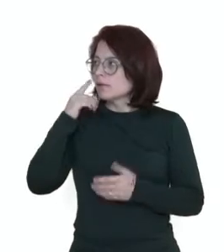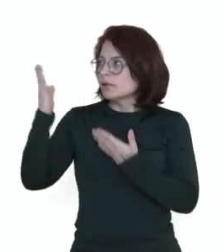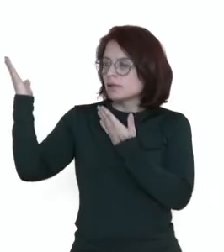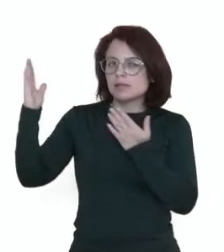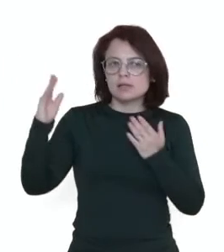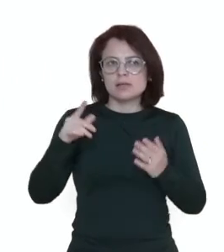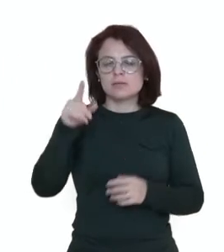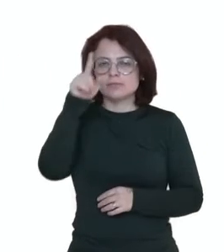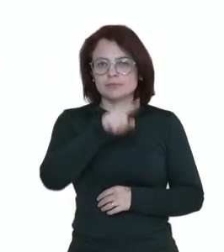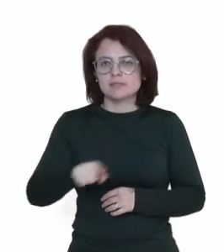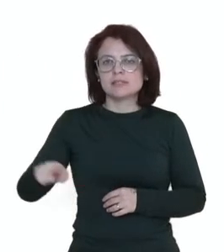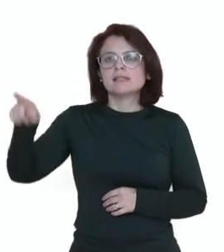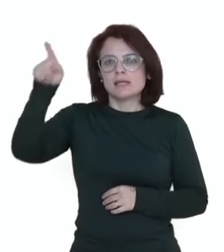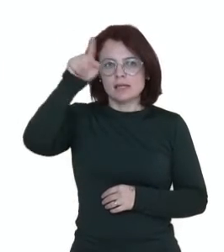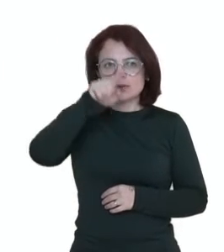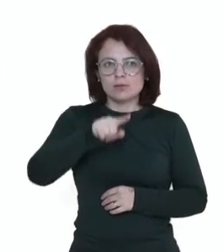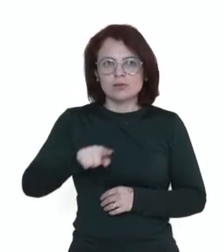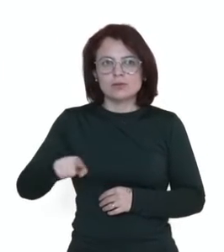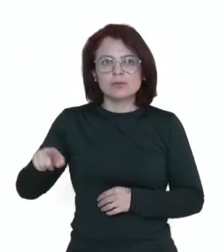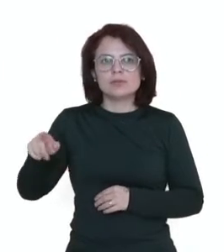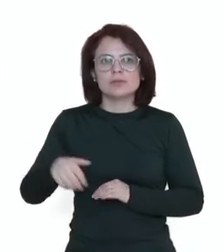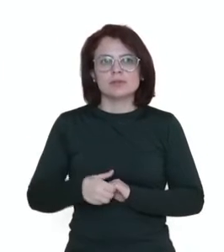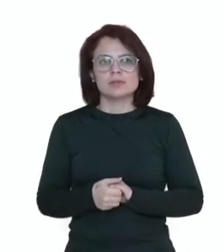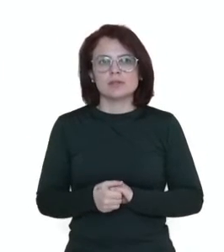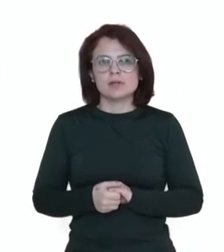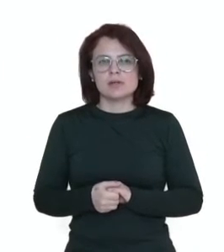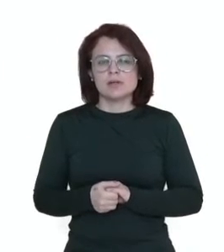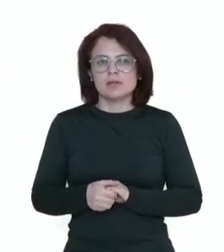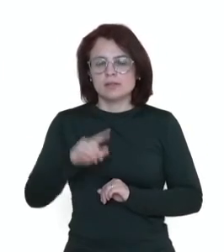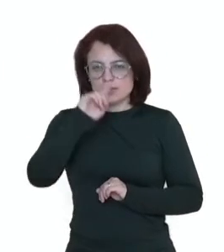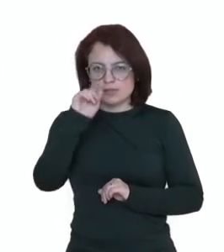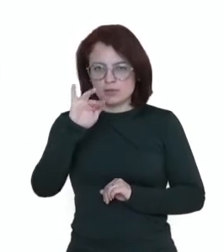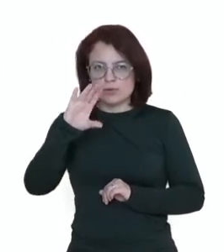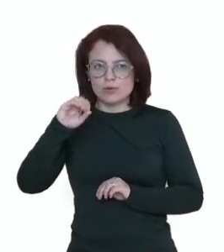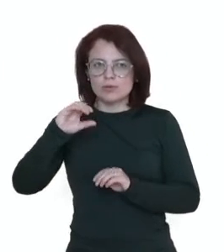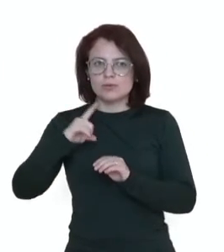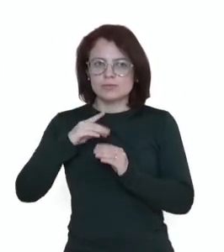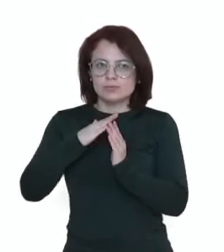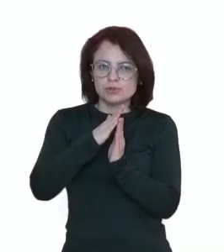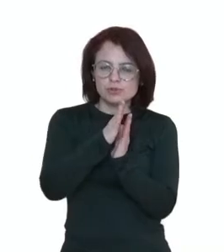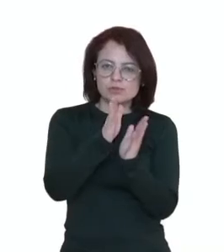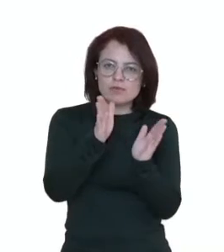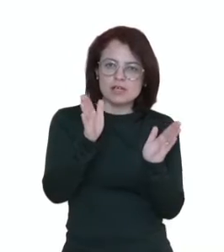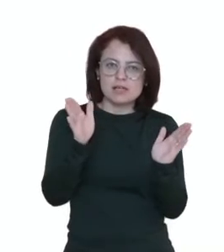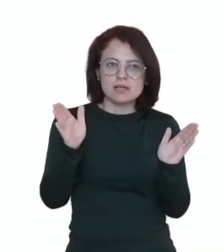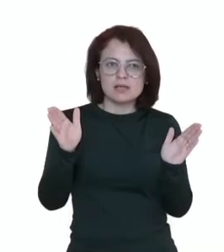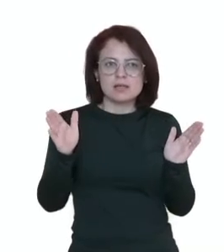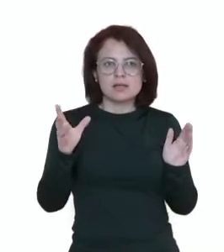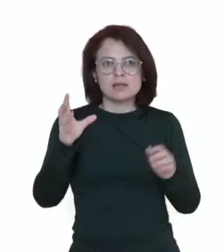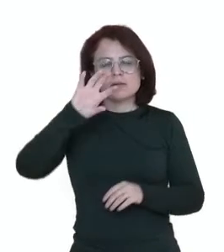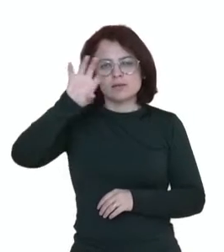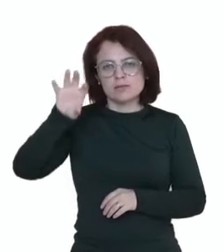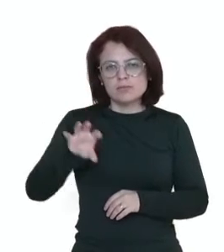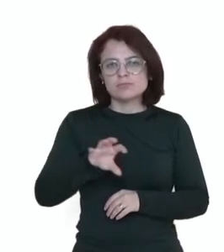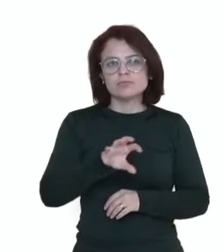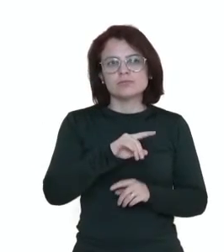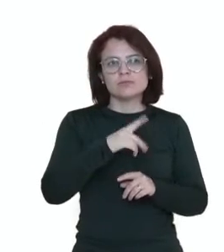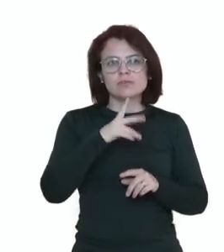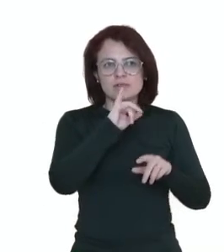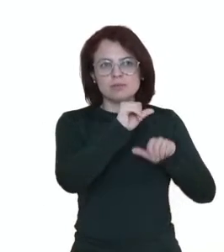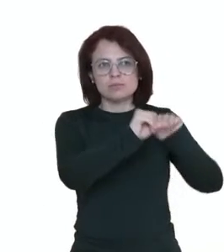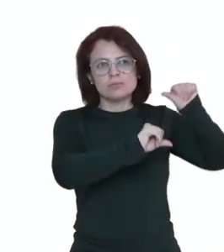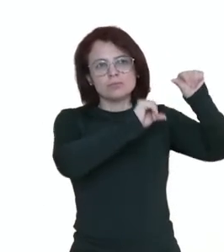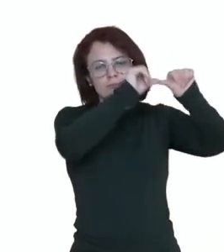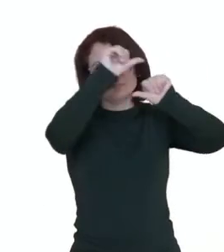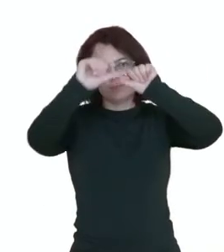o ciclo do desenvolvimento embrionário. Então o zigoto começou a se dividir, formou mórula, blástula,